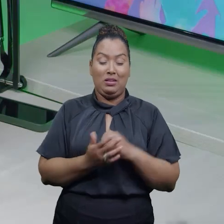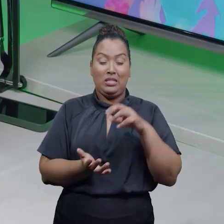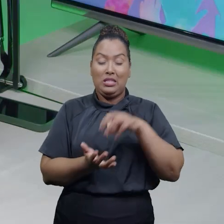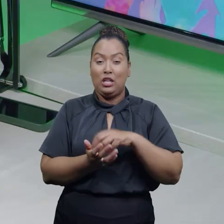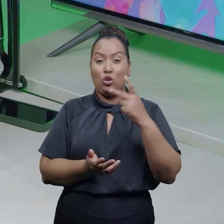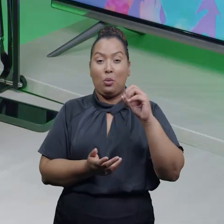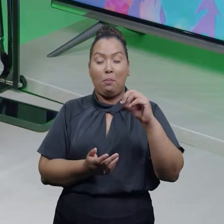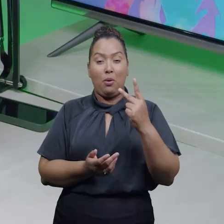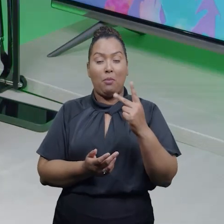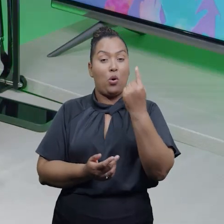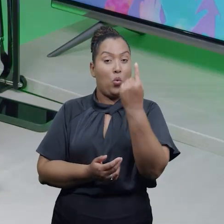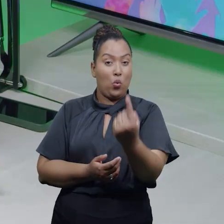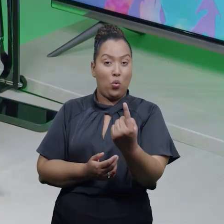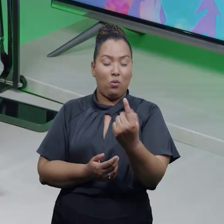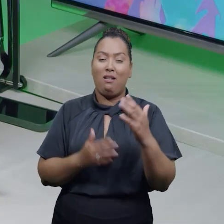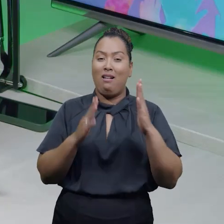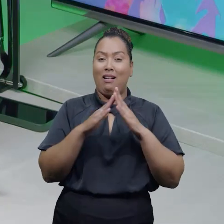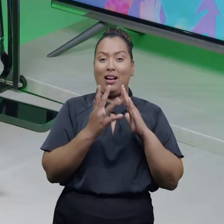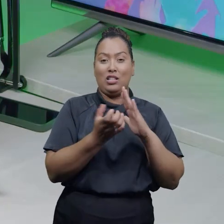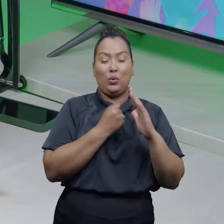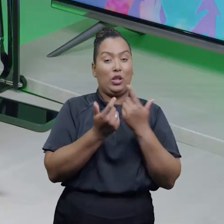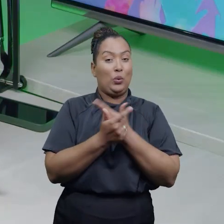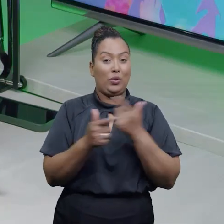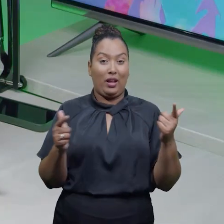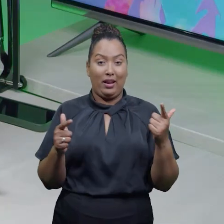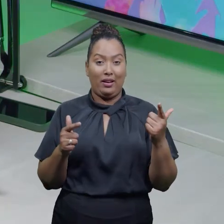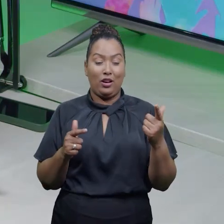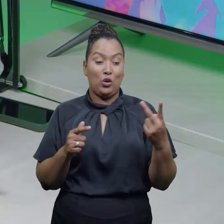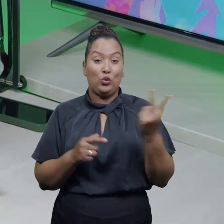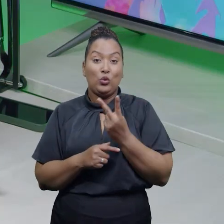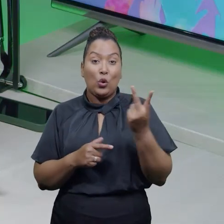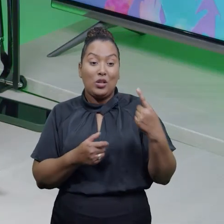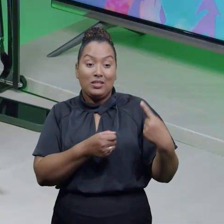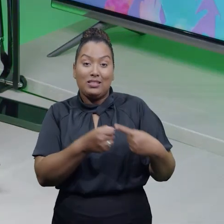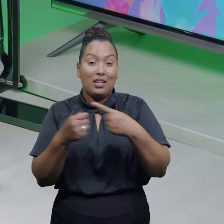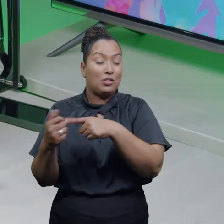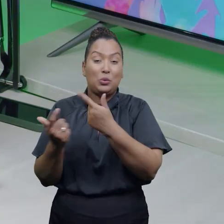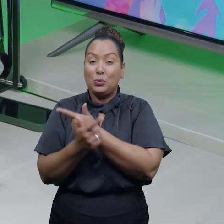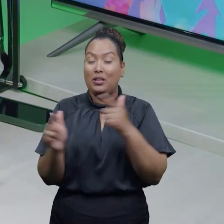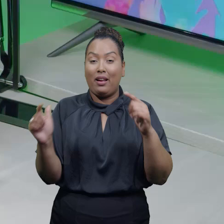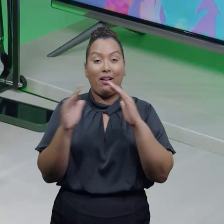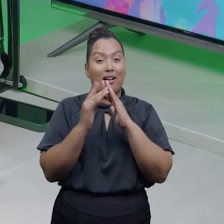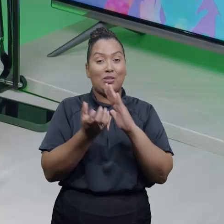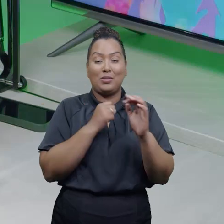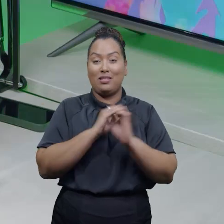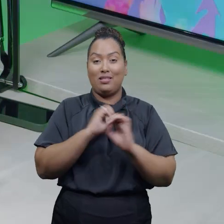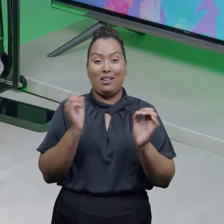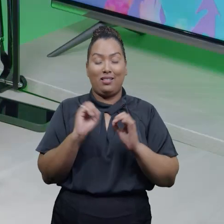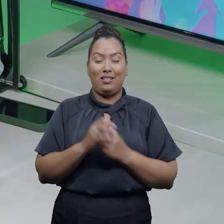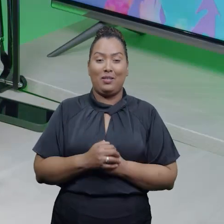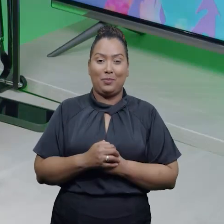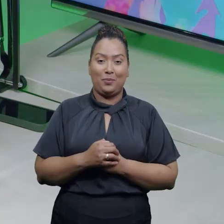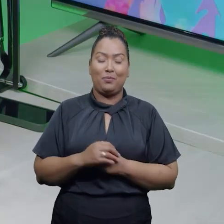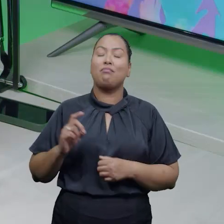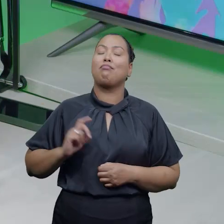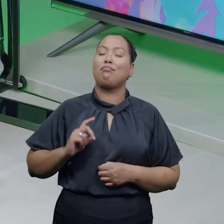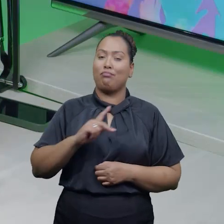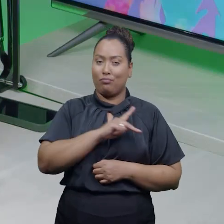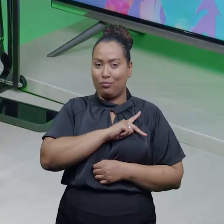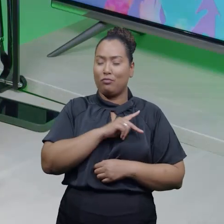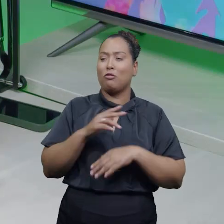a gente tem um serviço Centro Pop, nós não temos casa de acolhida em nenhum dos 2 municípios. É algo que a Defensoria